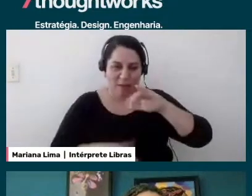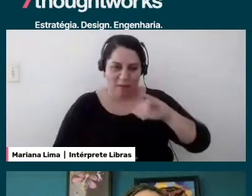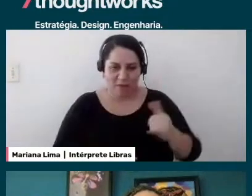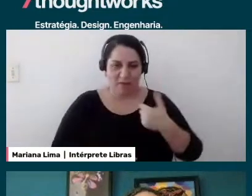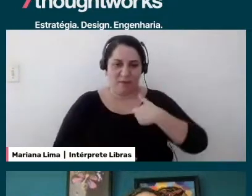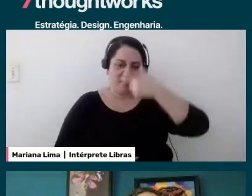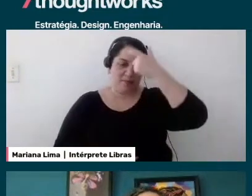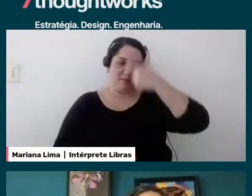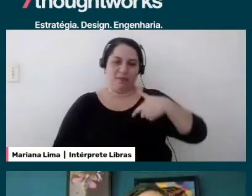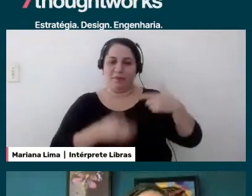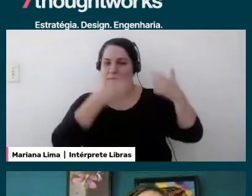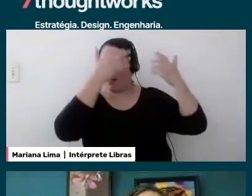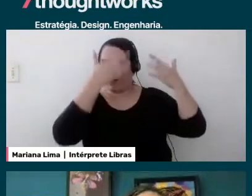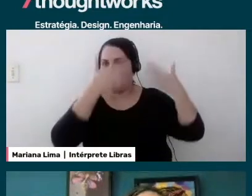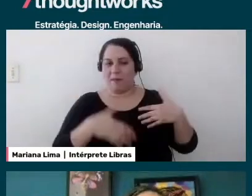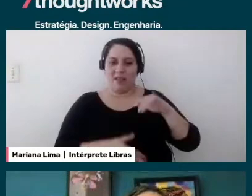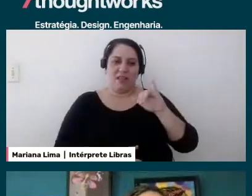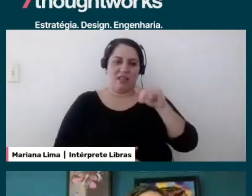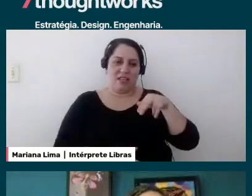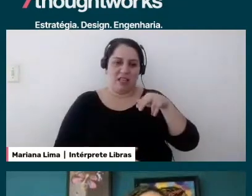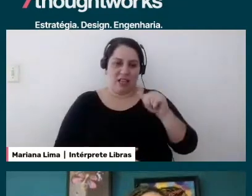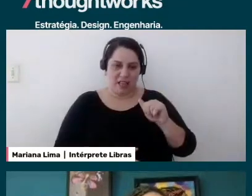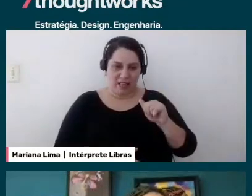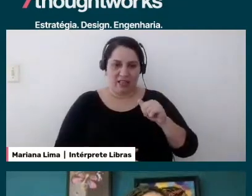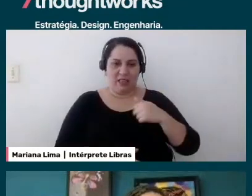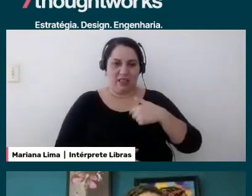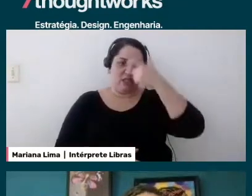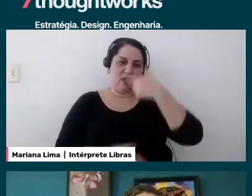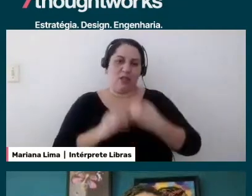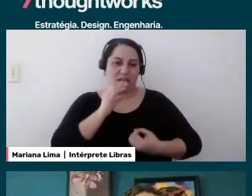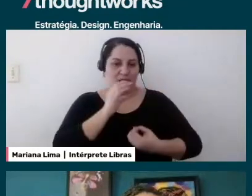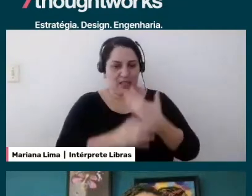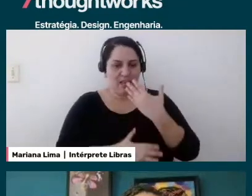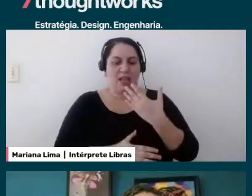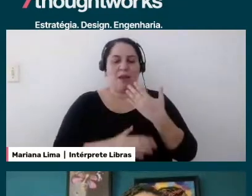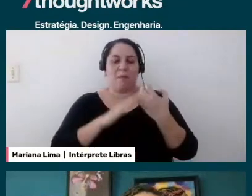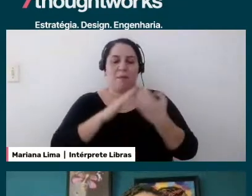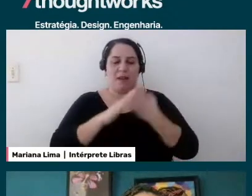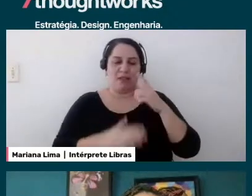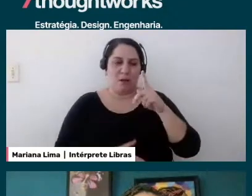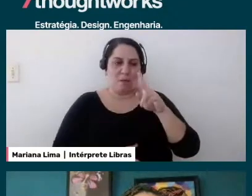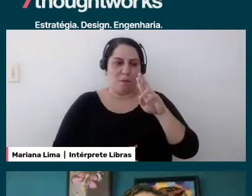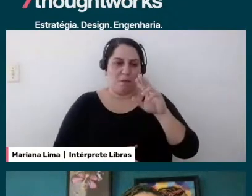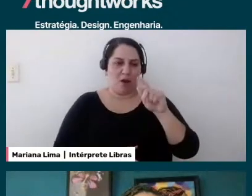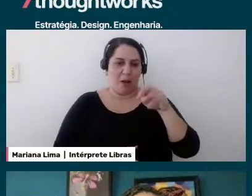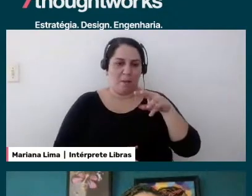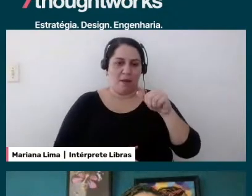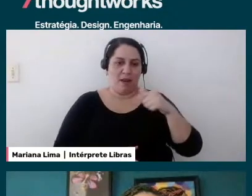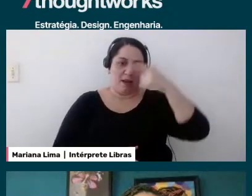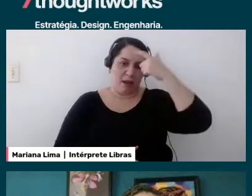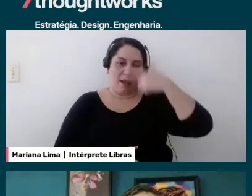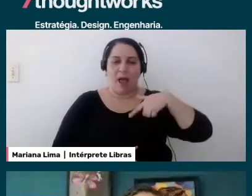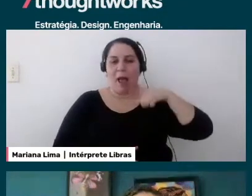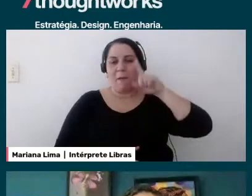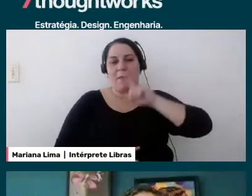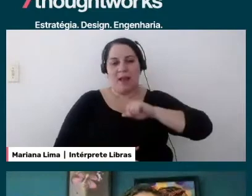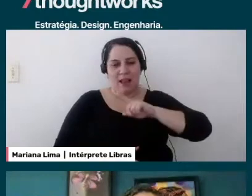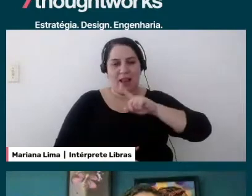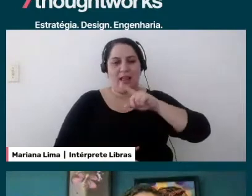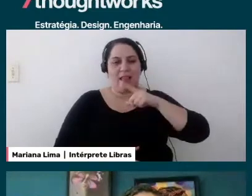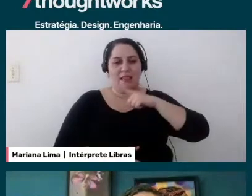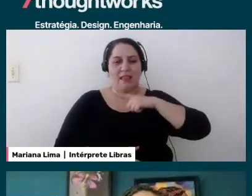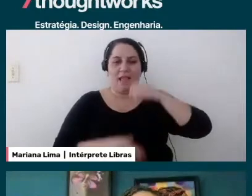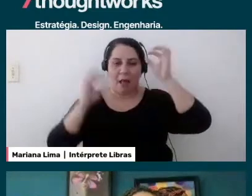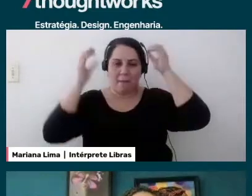fazer minha audiodescrição, meu nome é Ana Chan, eu sou CEO e fundadora da Programaria, eu sou uma mulher amarela de ascendência chinesa, tenho